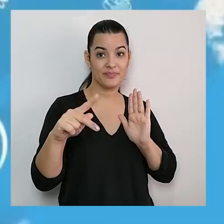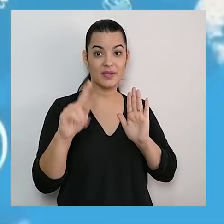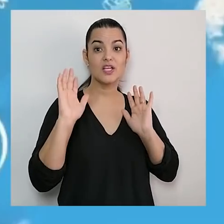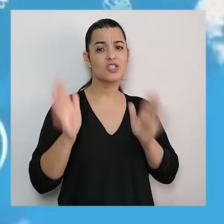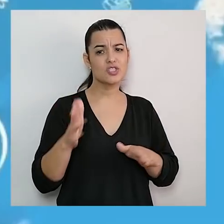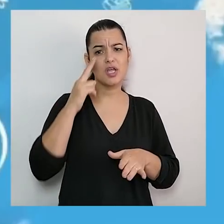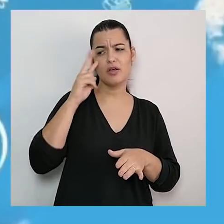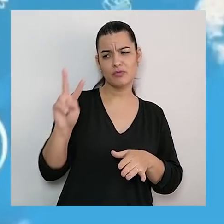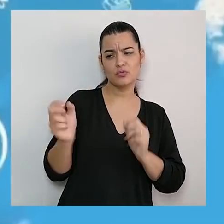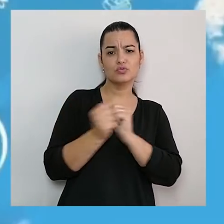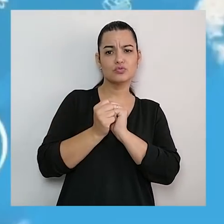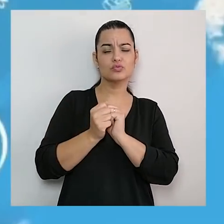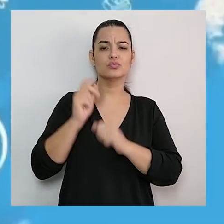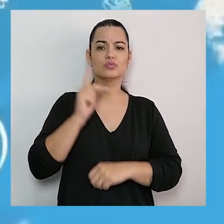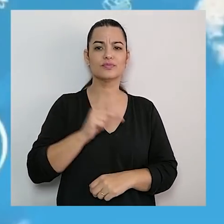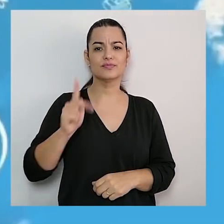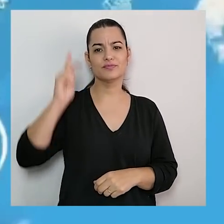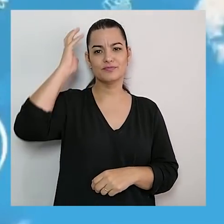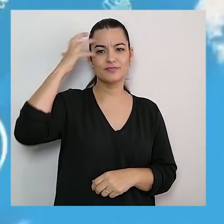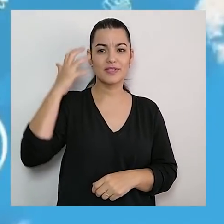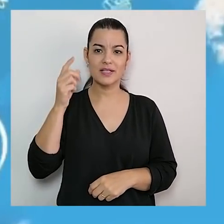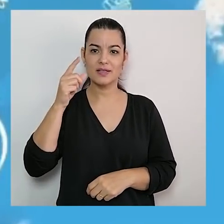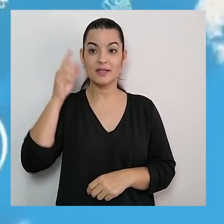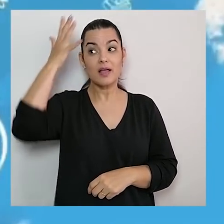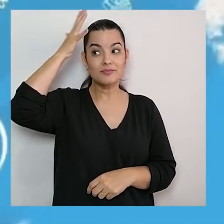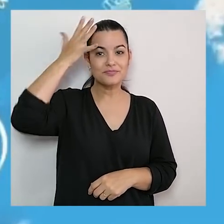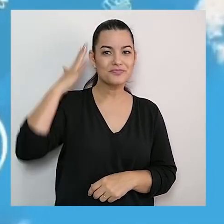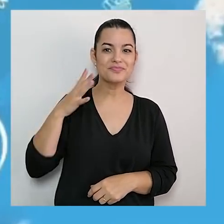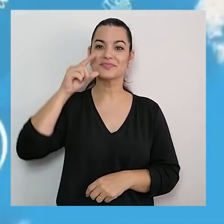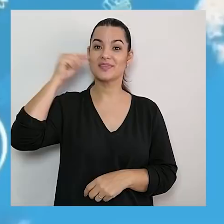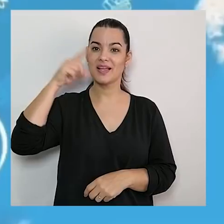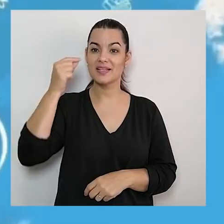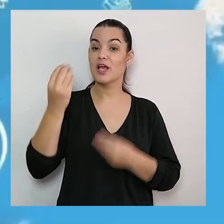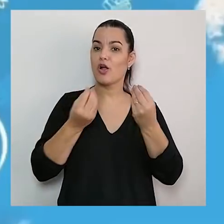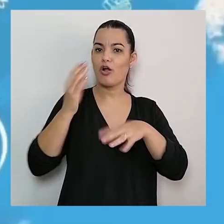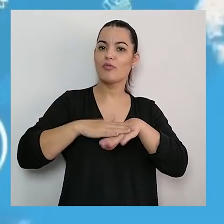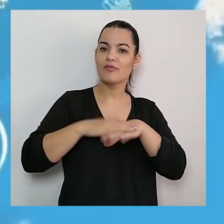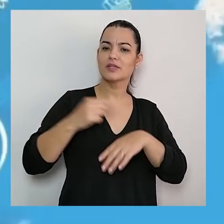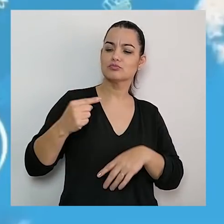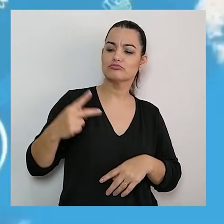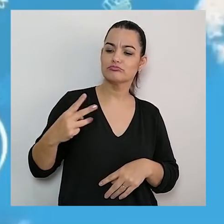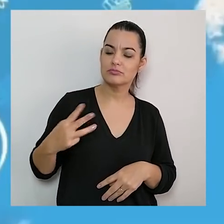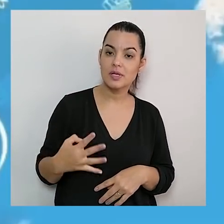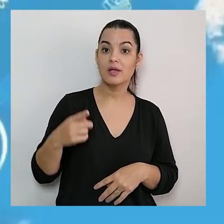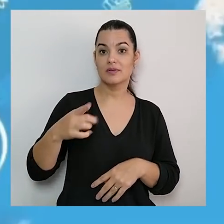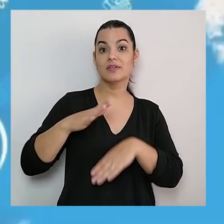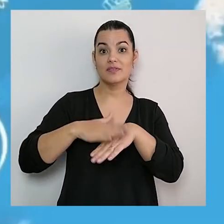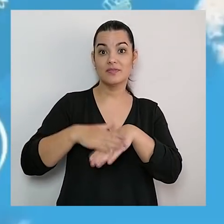professora Thalita passo a passo de como construir o seu roteiro para a entrevista, você irá